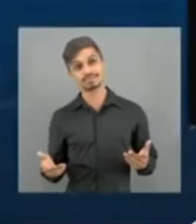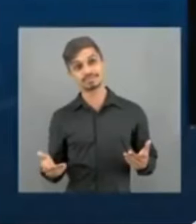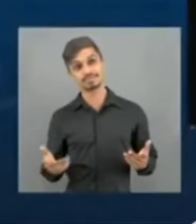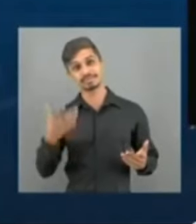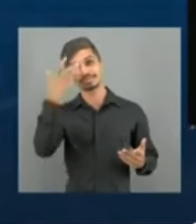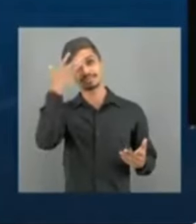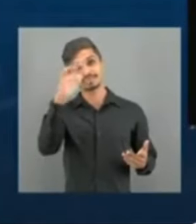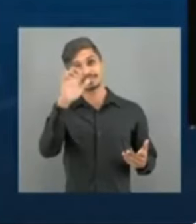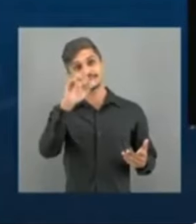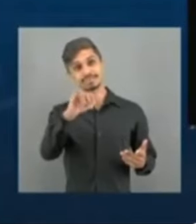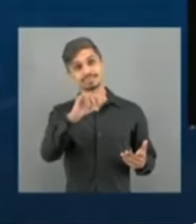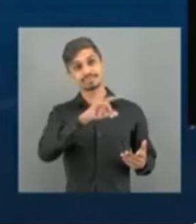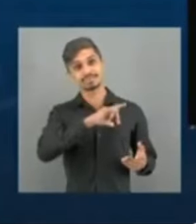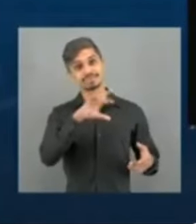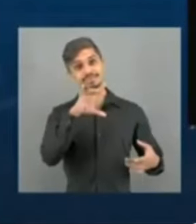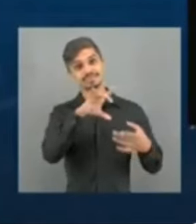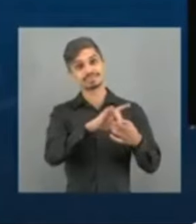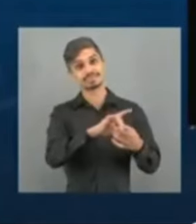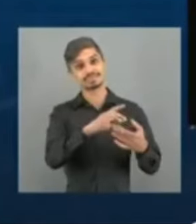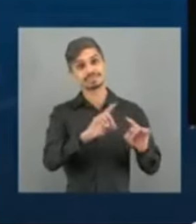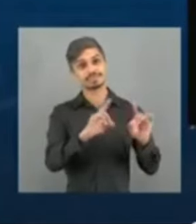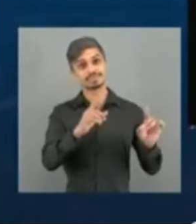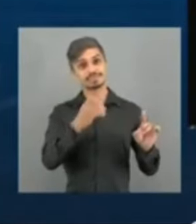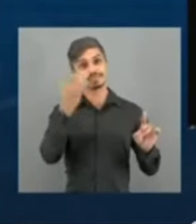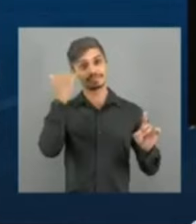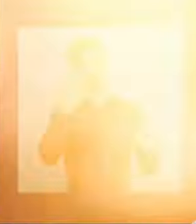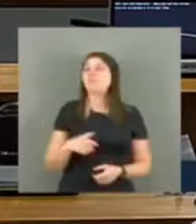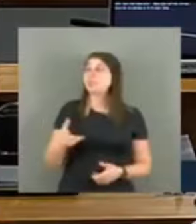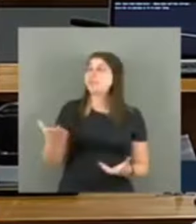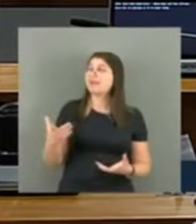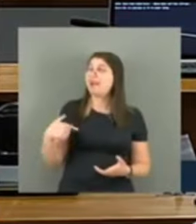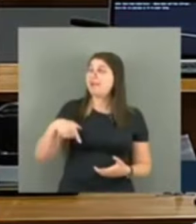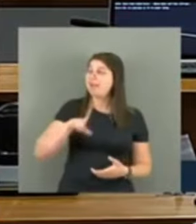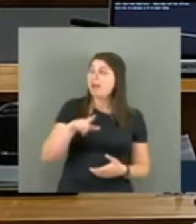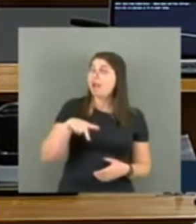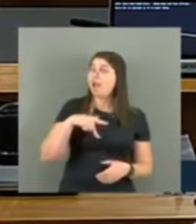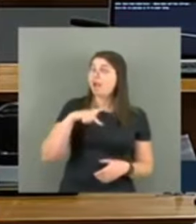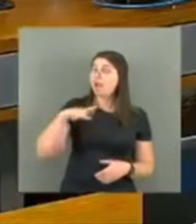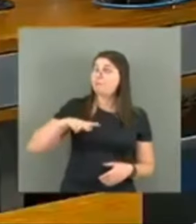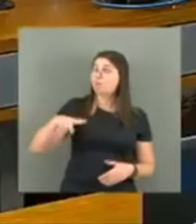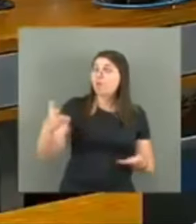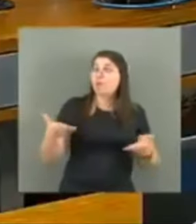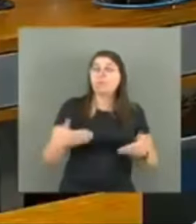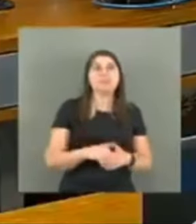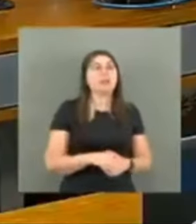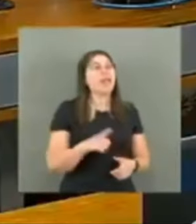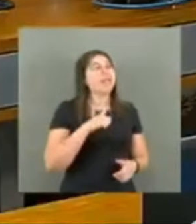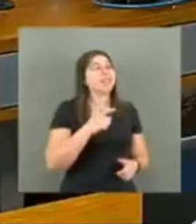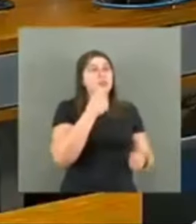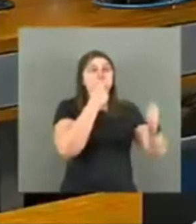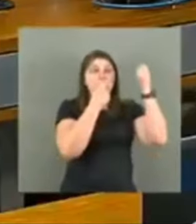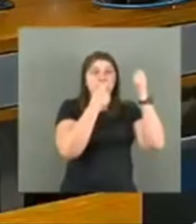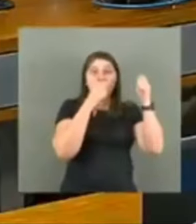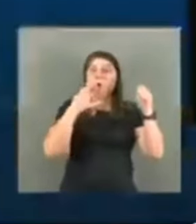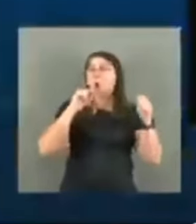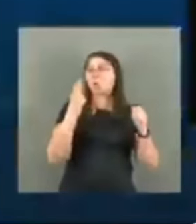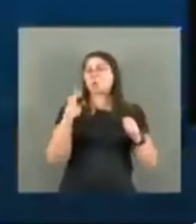eu não sei se tem a ver com isso. Eu sei que eu tinha jogador lá. Você tinha árbitros também ou só atletas?